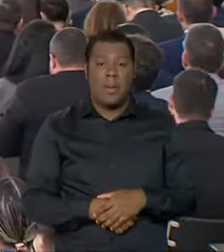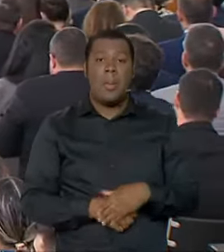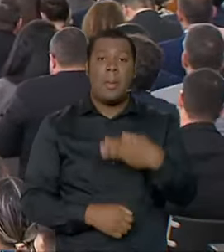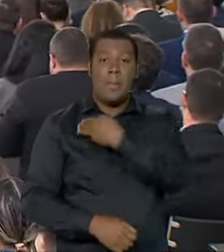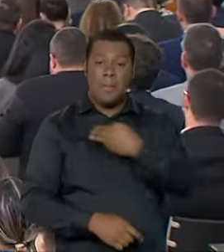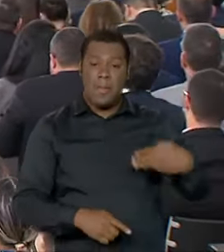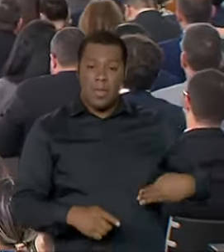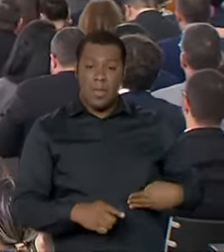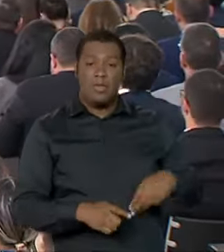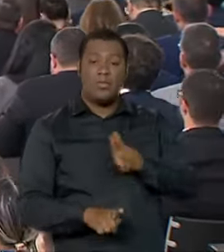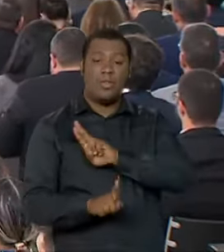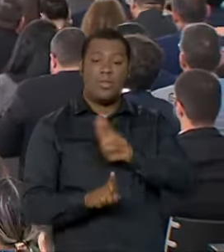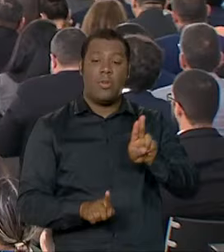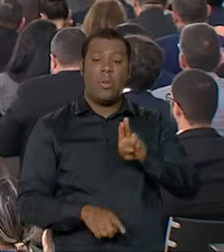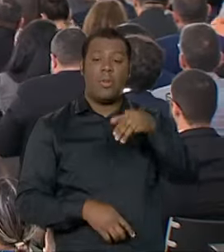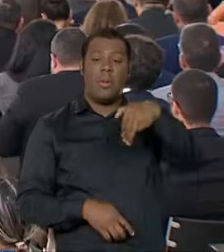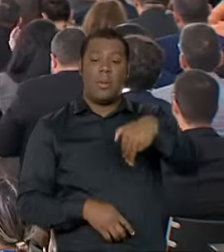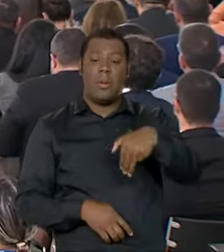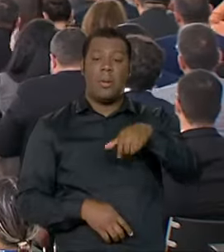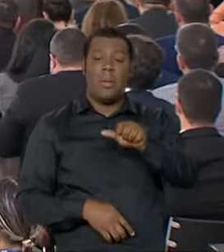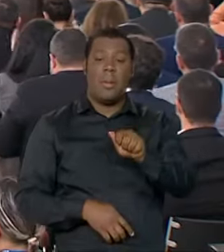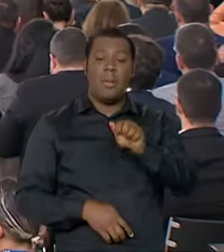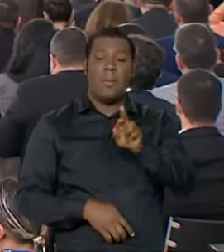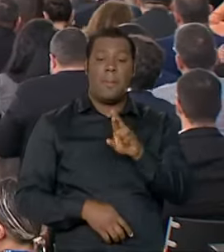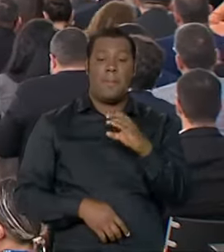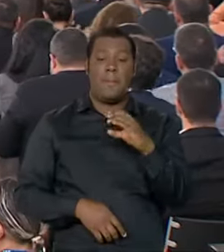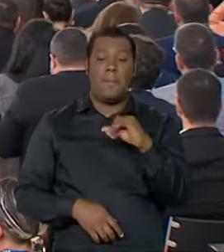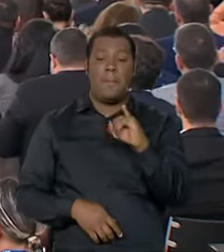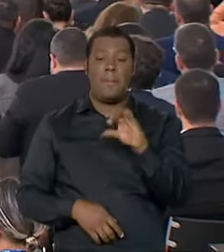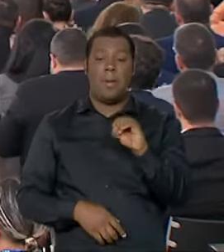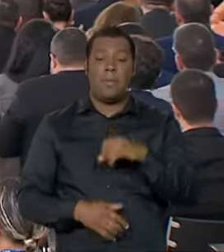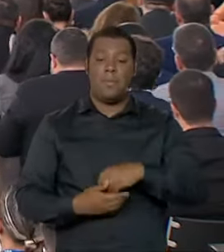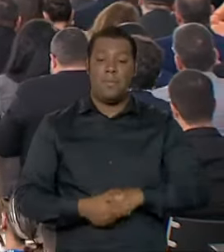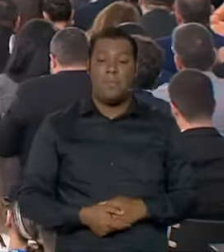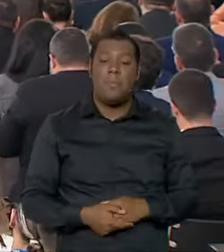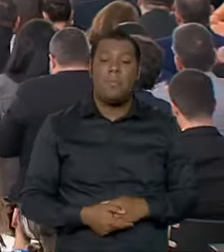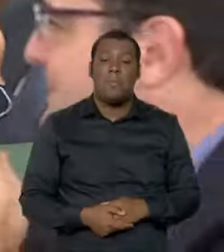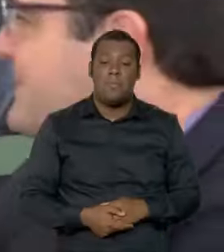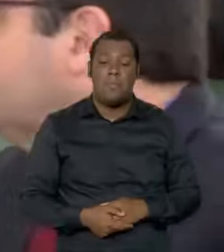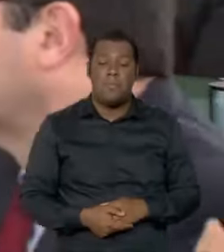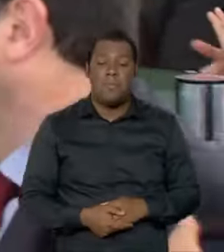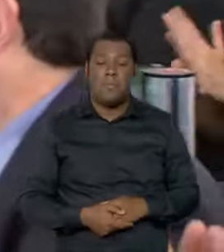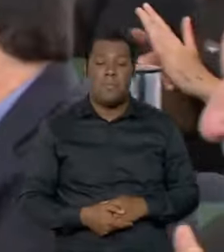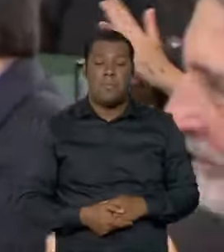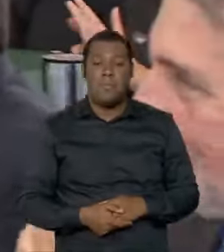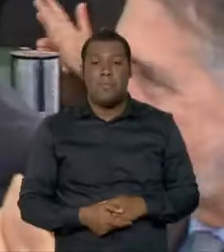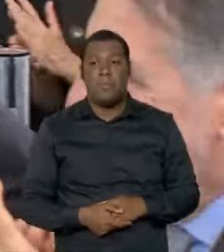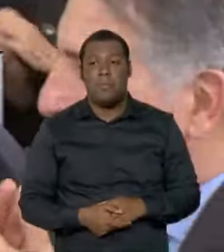Márcio França.